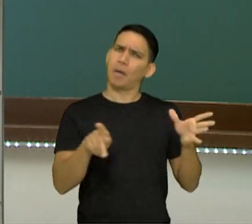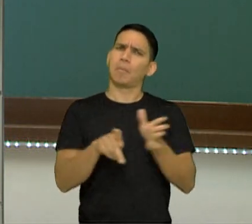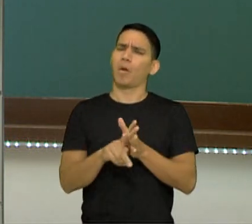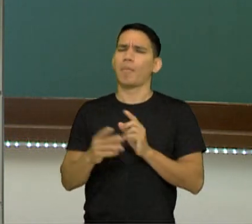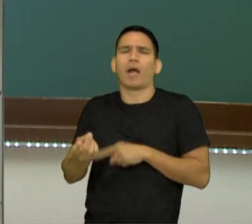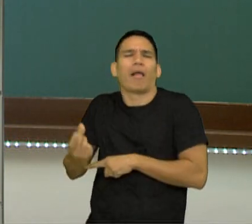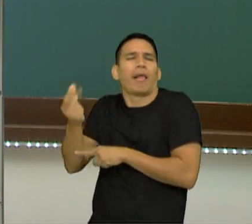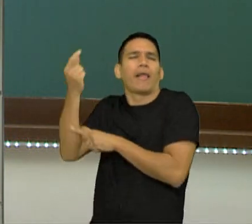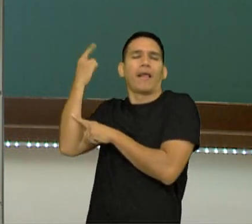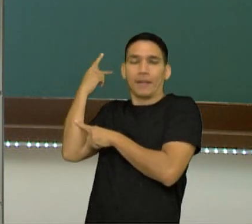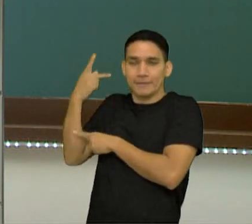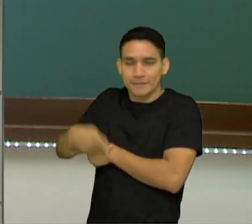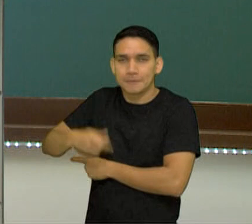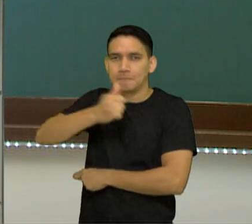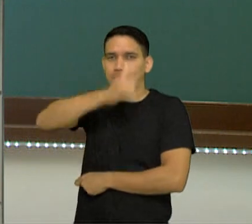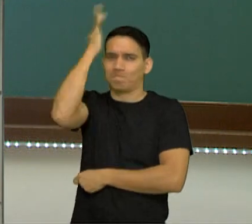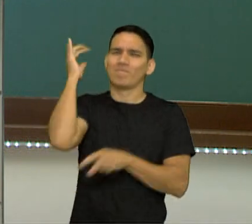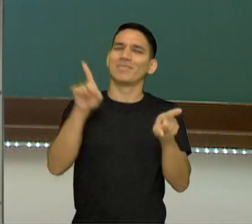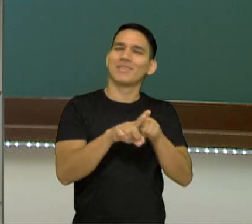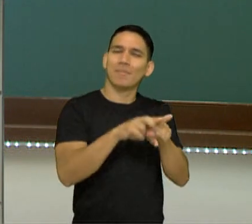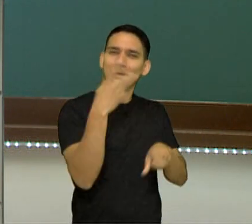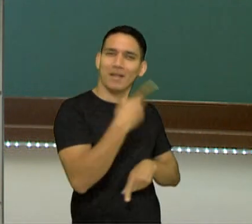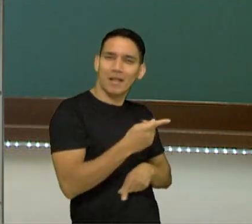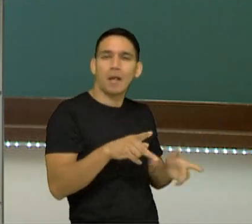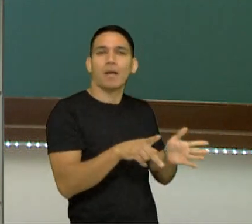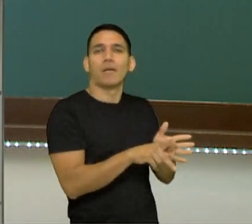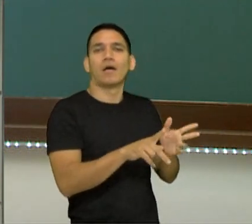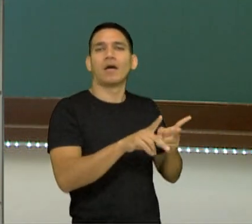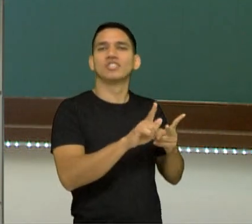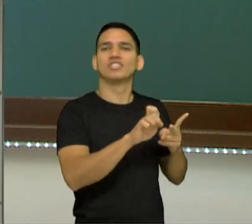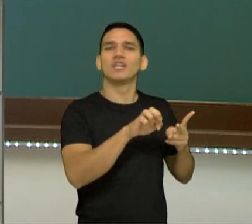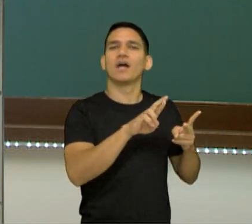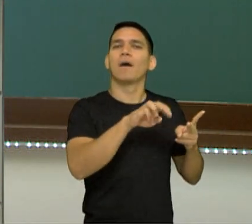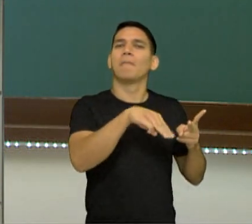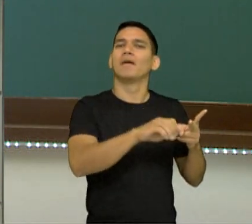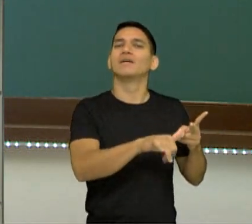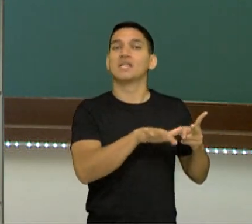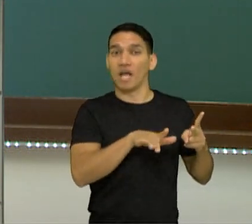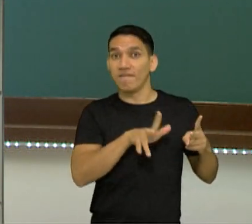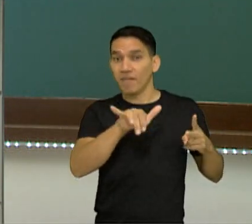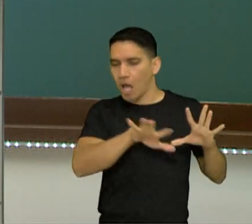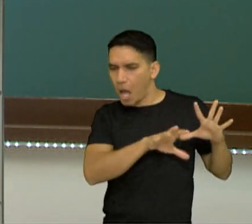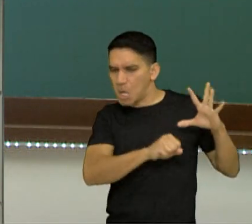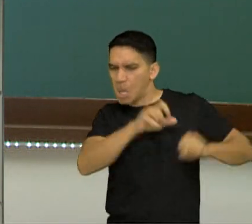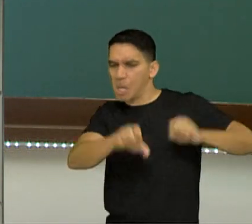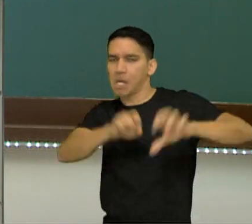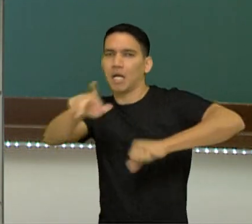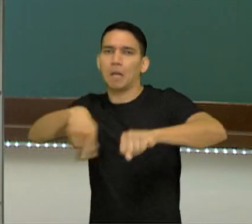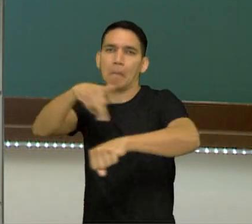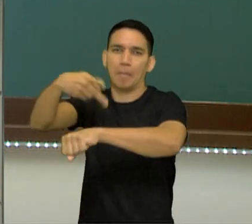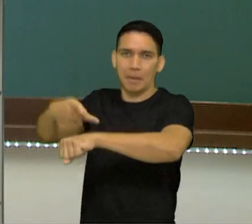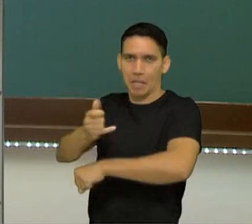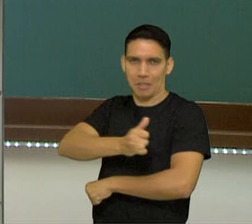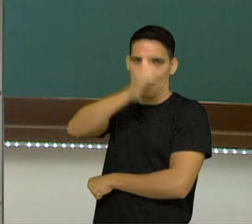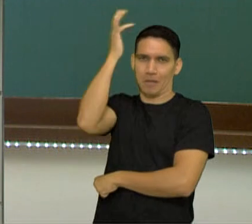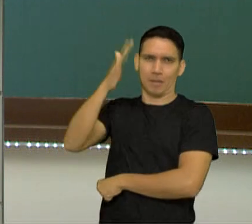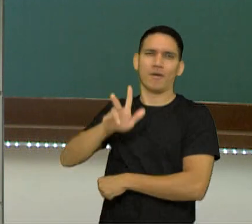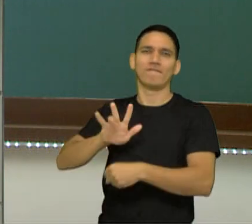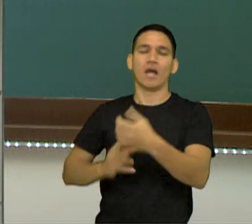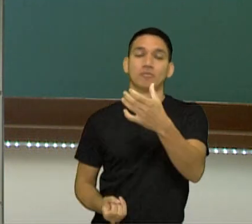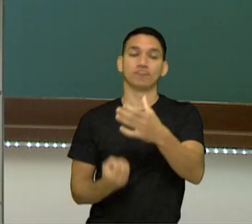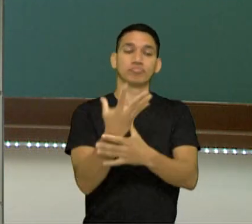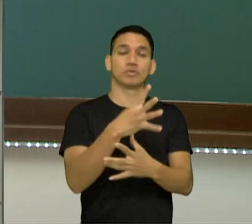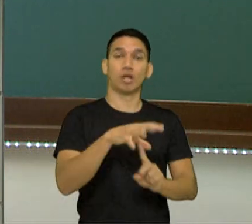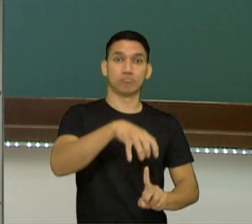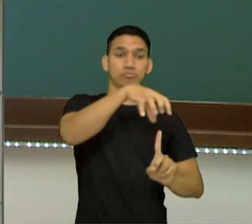antigos romanos e dos povos germânicos né aqueles que vão invadindo Roma ali no ocidente e formando o reino Sally por toda a Europa